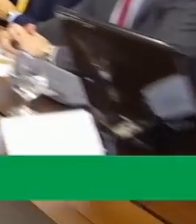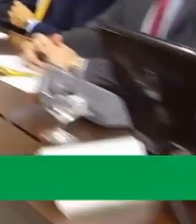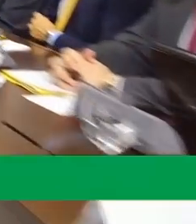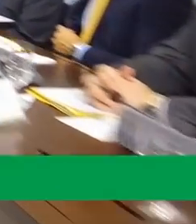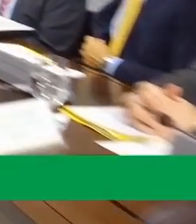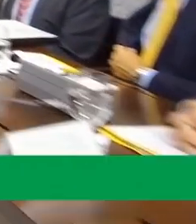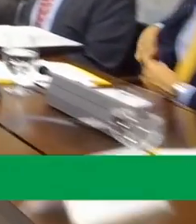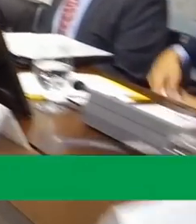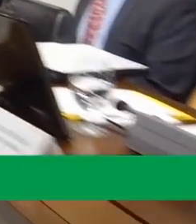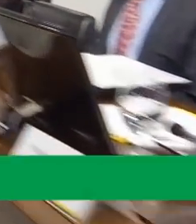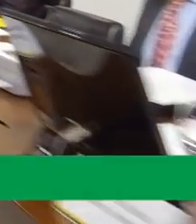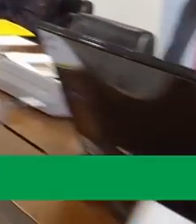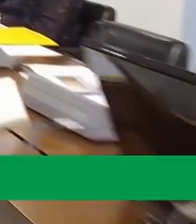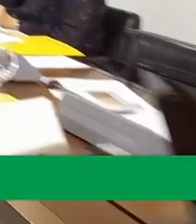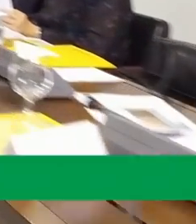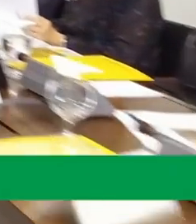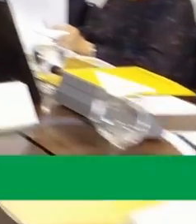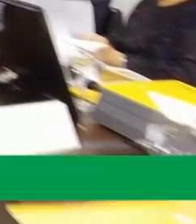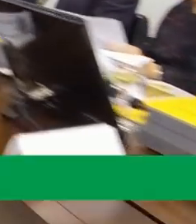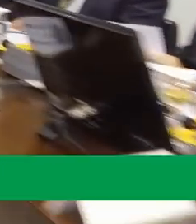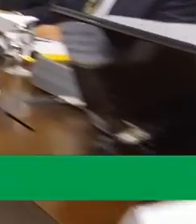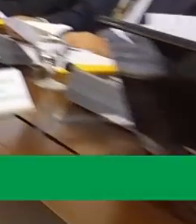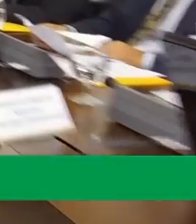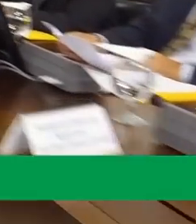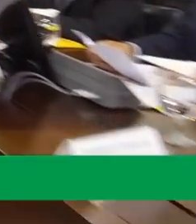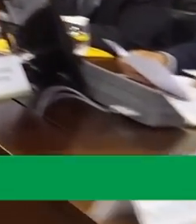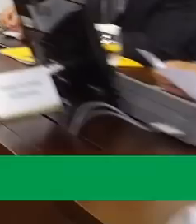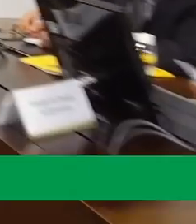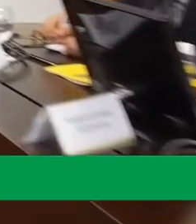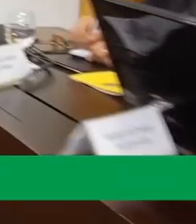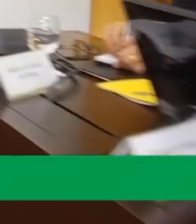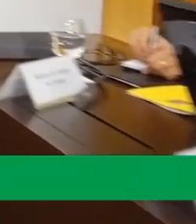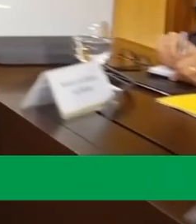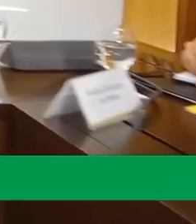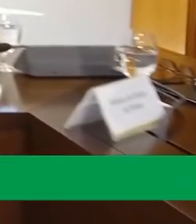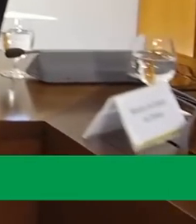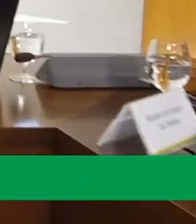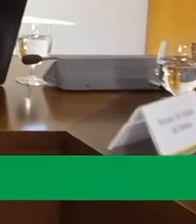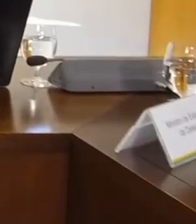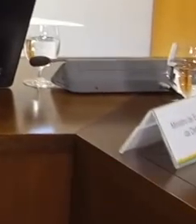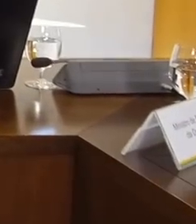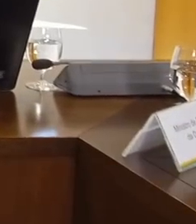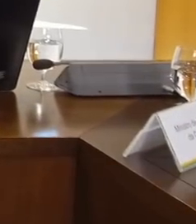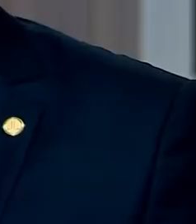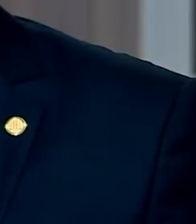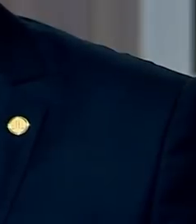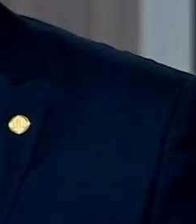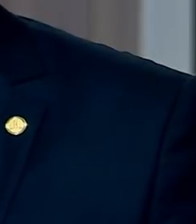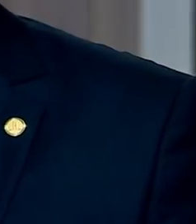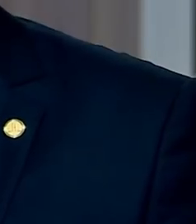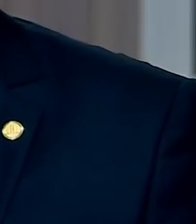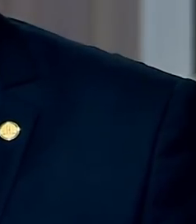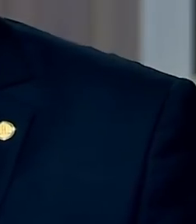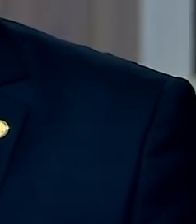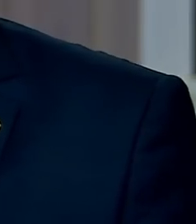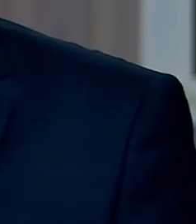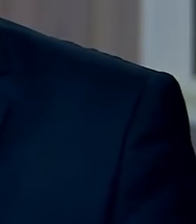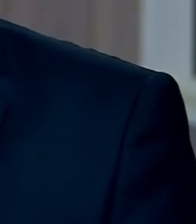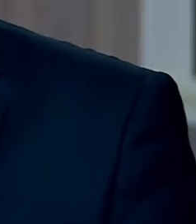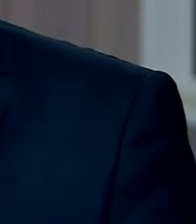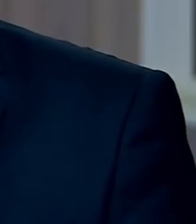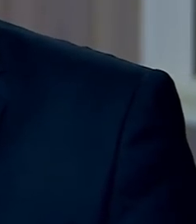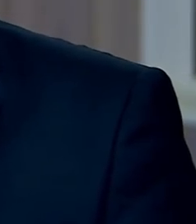diminuir os impactos e o sofrimento da população. Ontem, o Comitê de Crise e o Conselho de Crise se